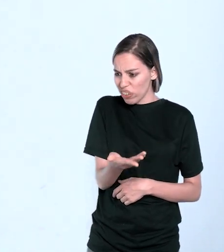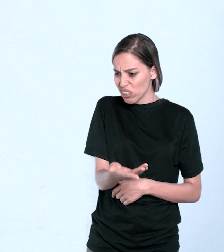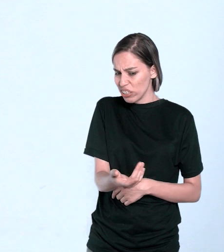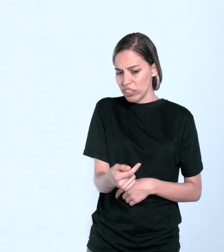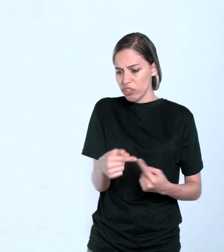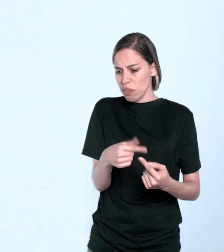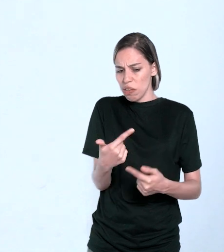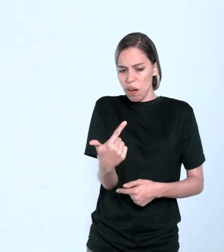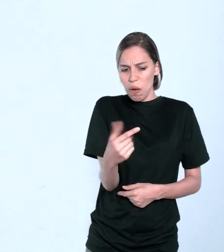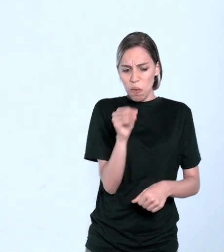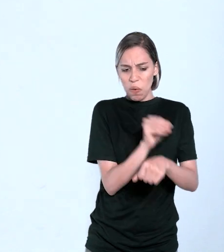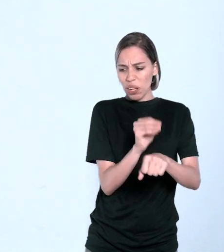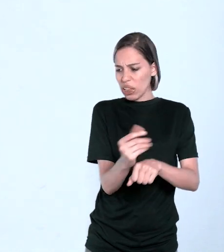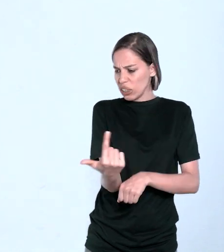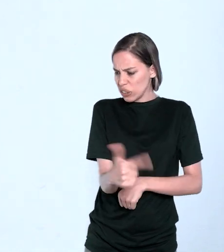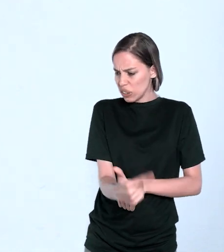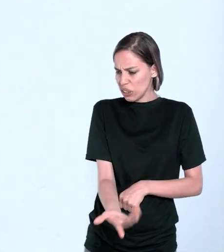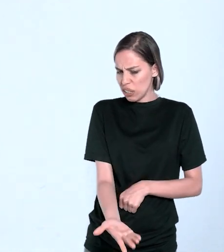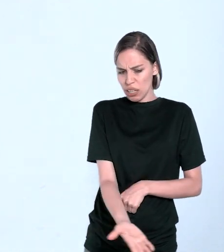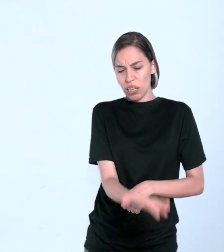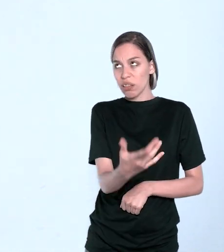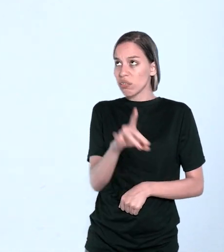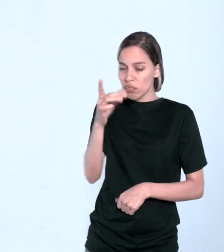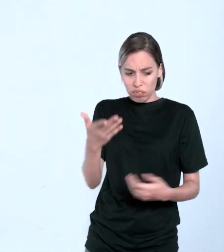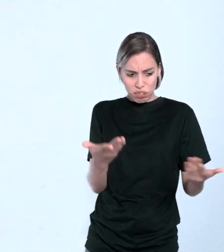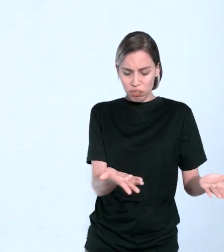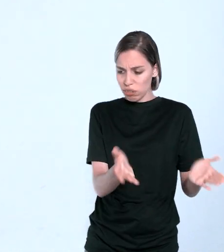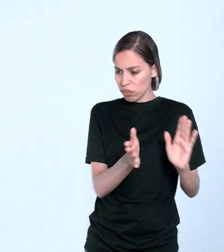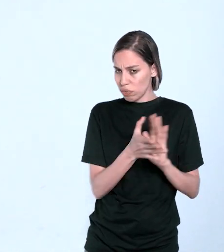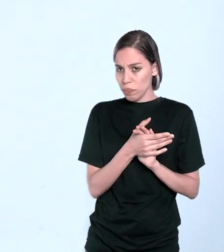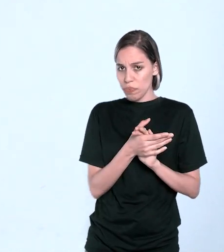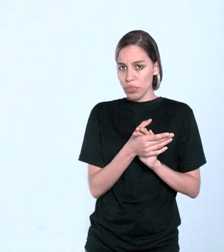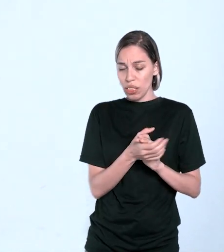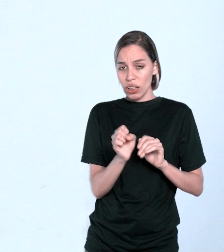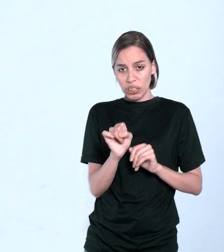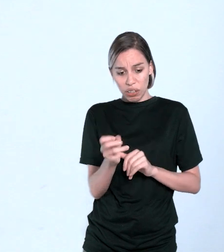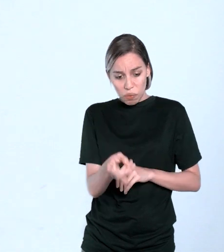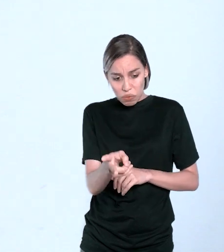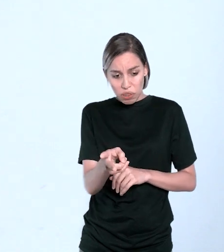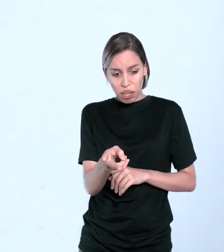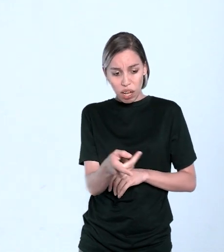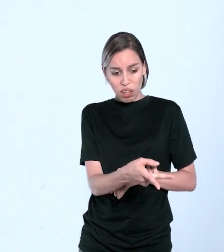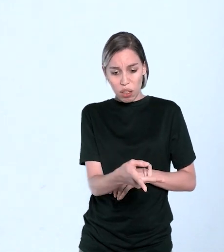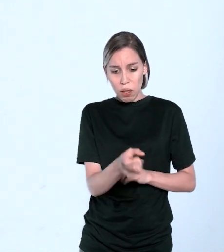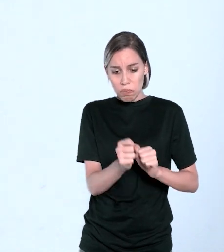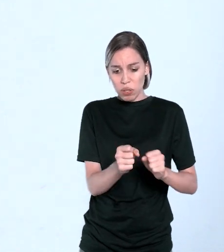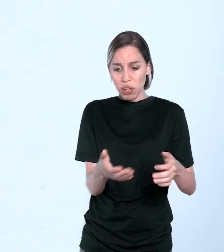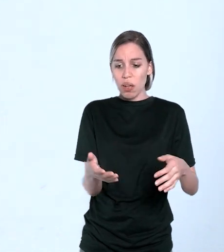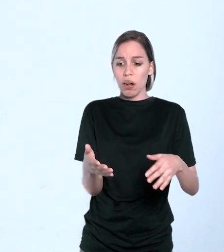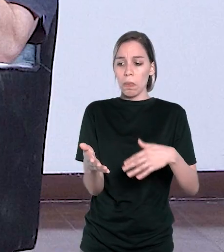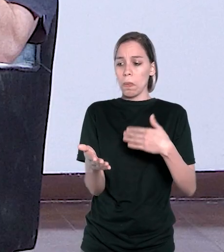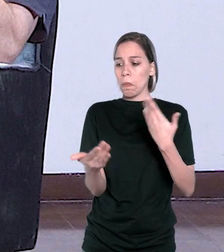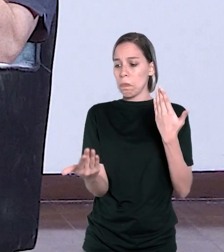dará, estavam entregues à sorte da providência. Mais um pouco, ele disse, e seriam confundidos com meninos do